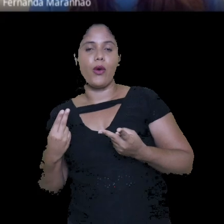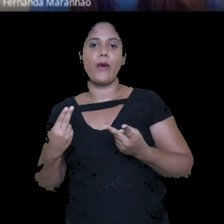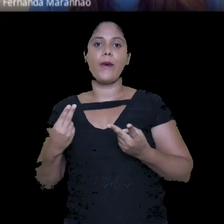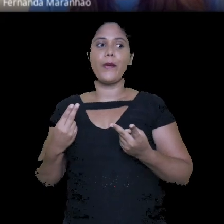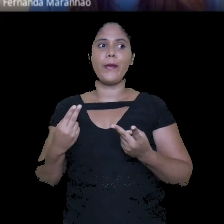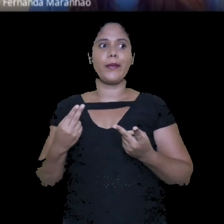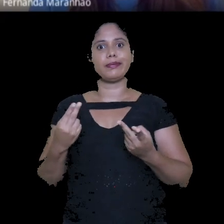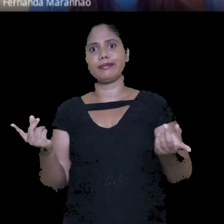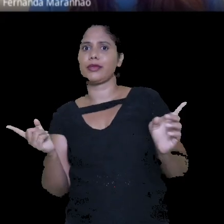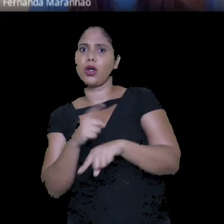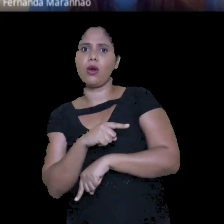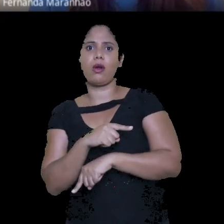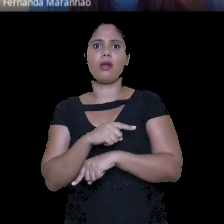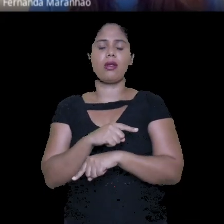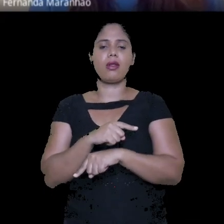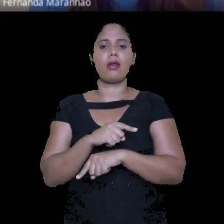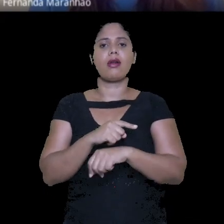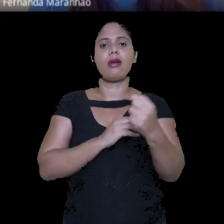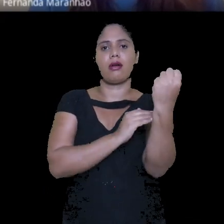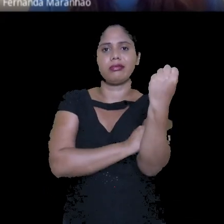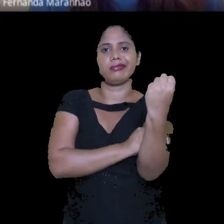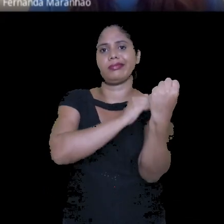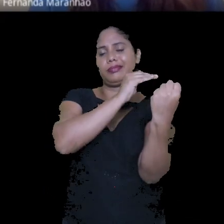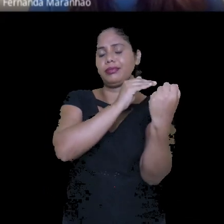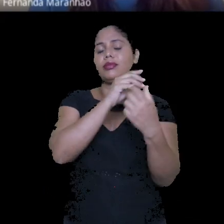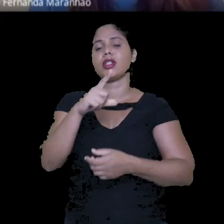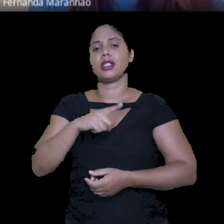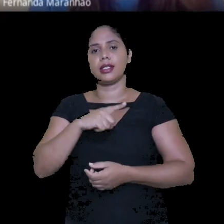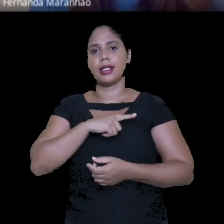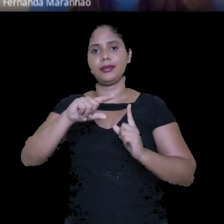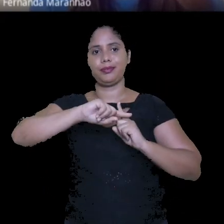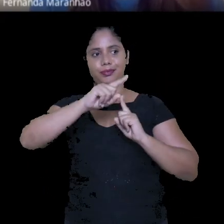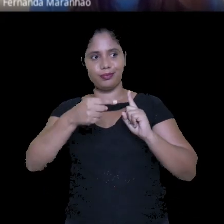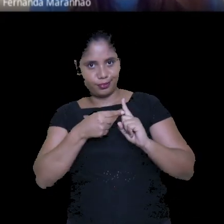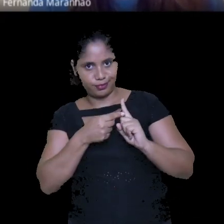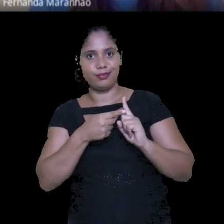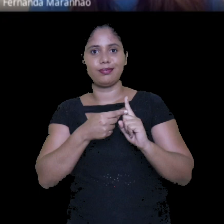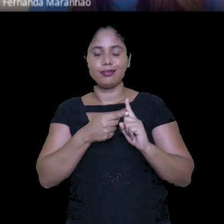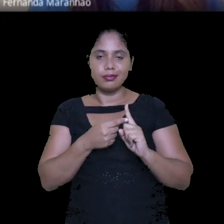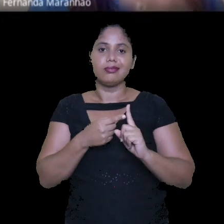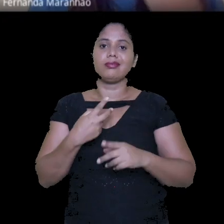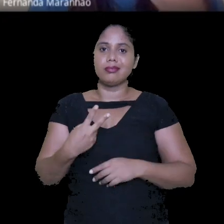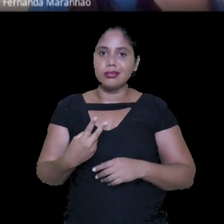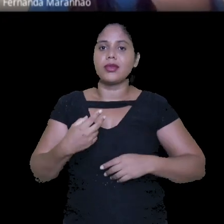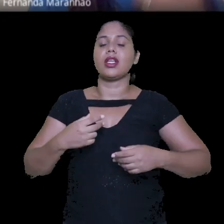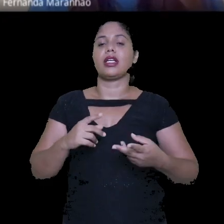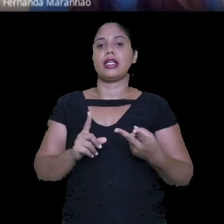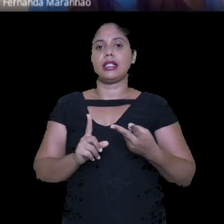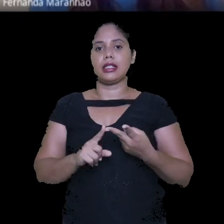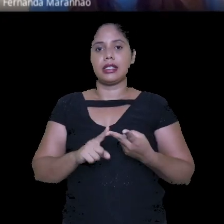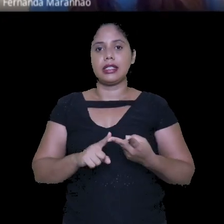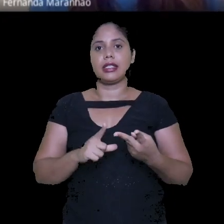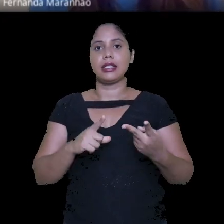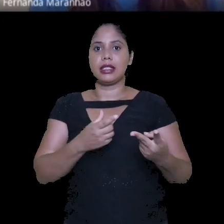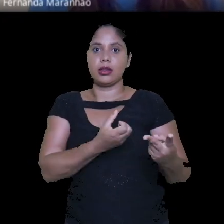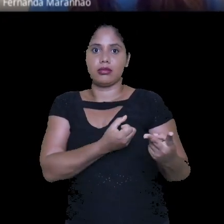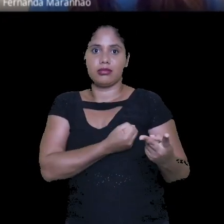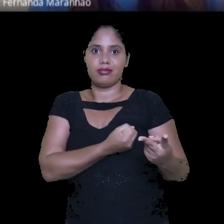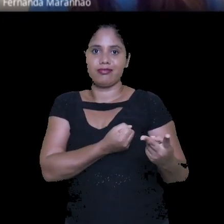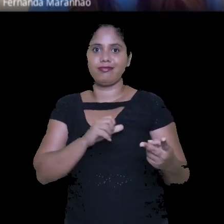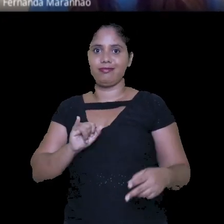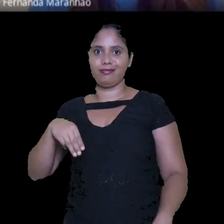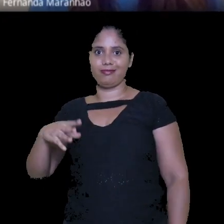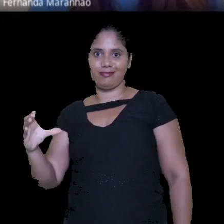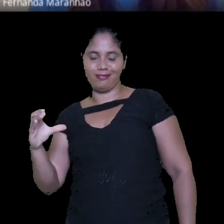a nulliparidade, história familiar de pré-eclâmpsia, seja na sua mãe ou eventualmente irmãs, baixo nível socioeconômico,